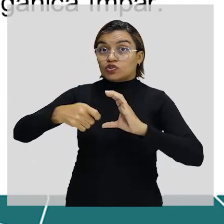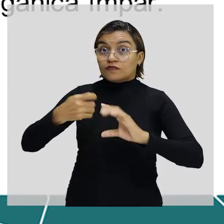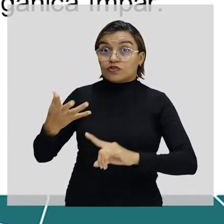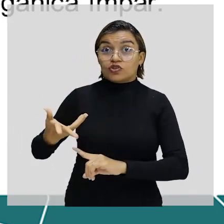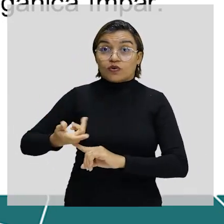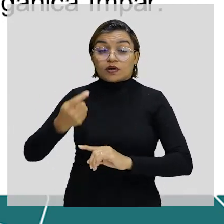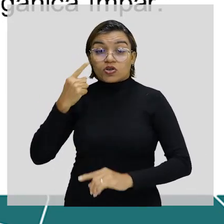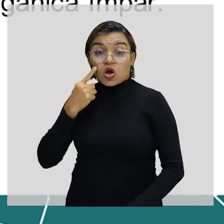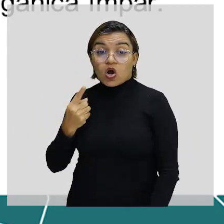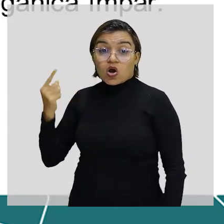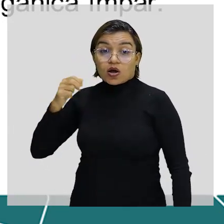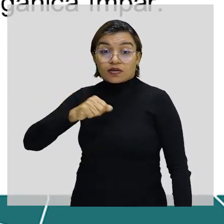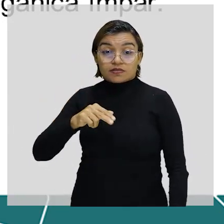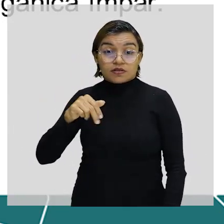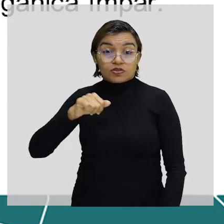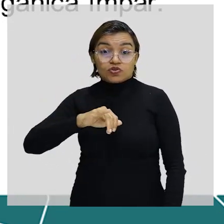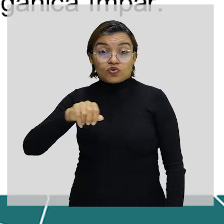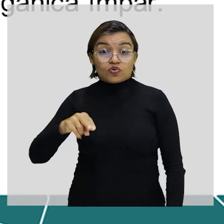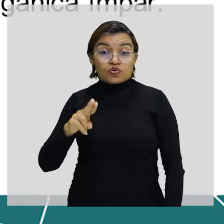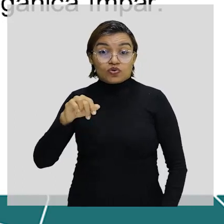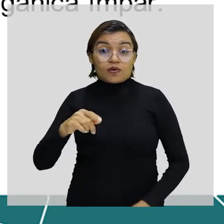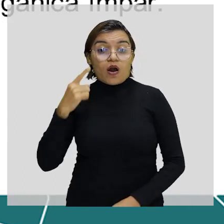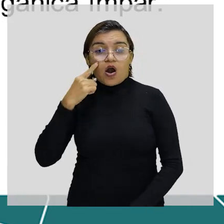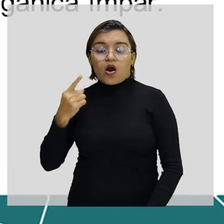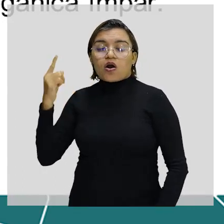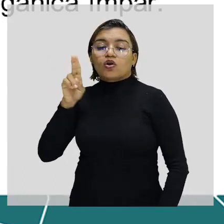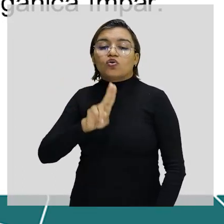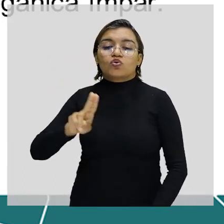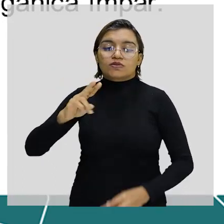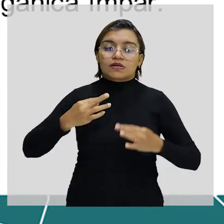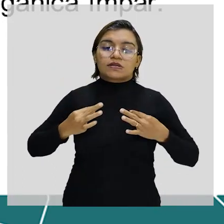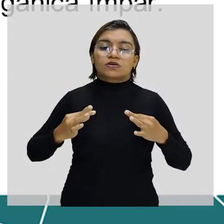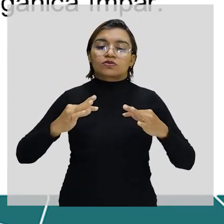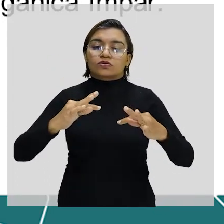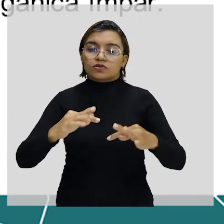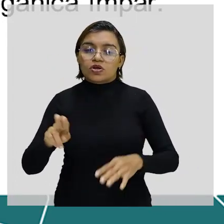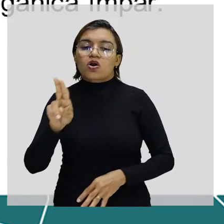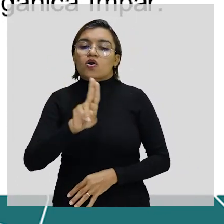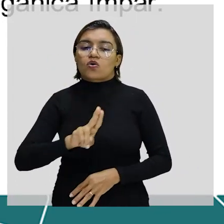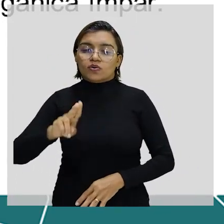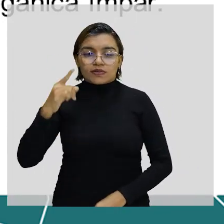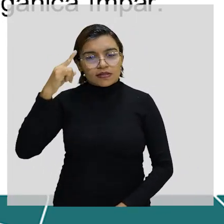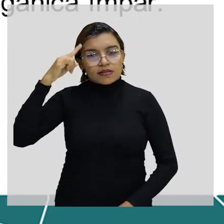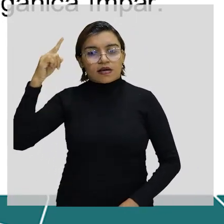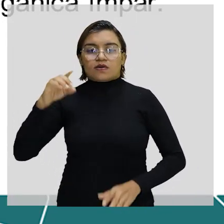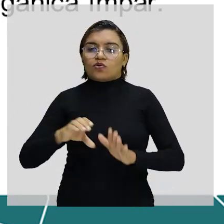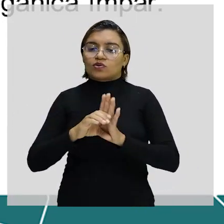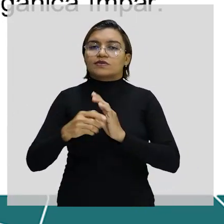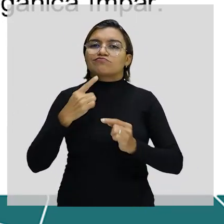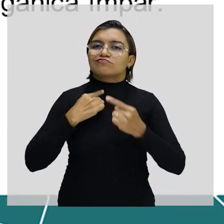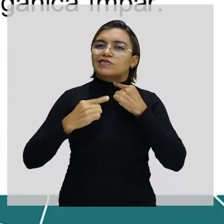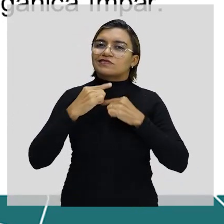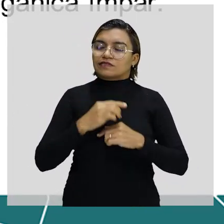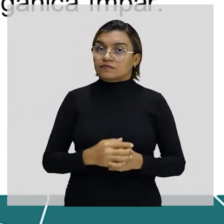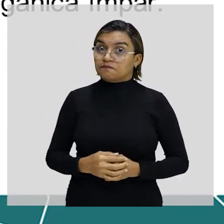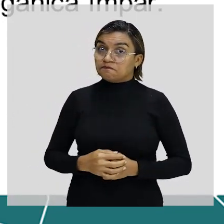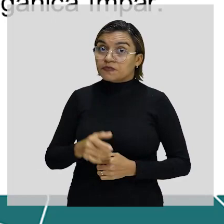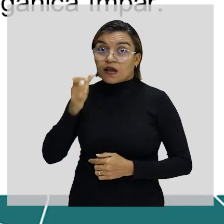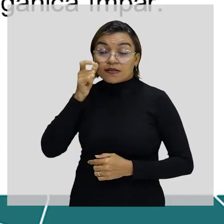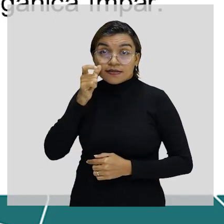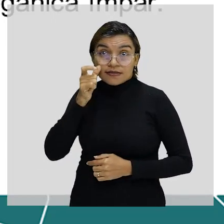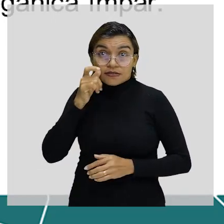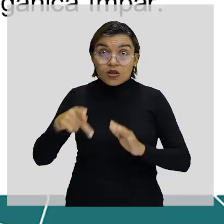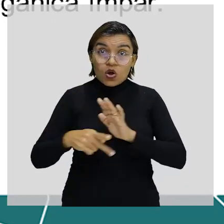Paik, que é o pioneiro entre os pioneiros, e é o que mais se utiliza da tecnologia. Ele manipulava essa ideia de conceitos e desejos. O interessante da obra